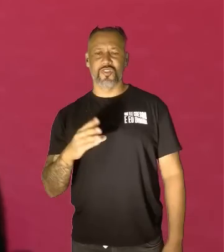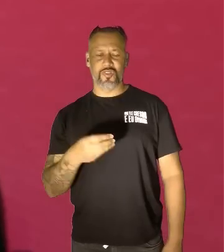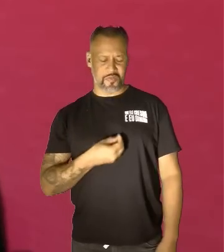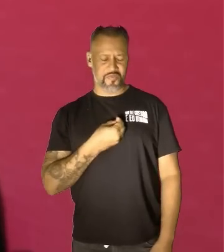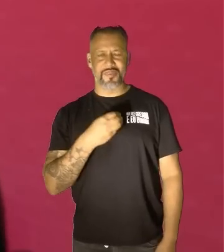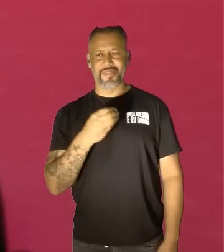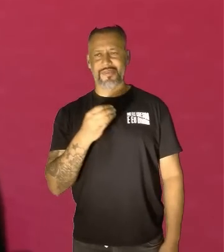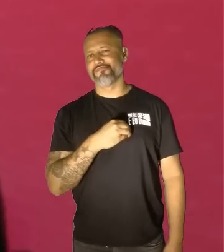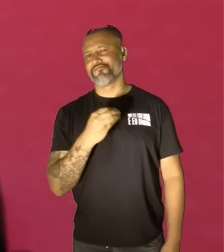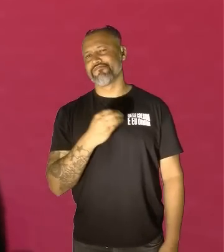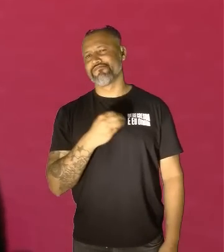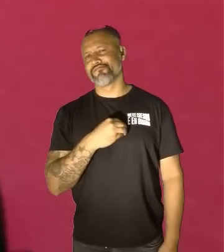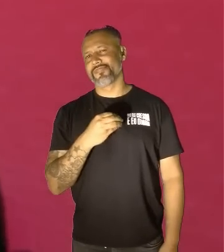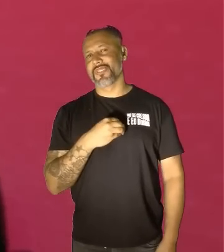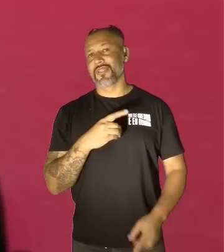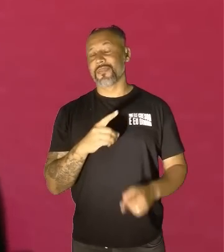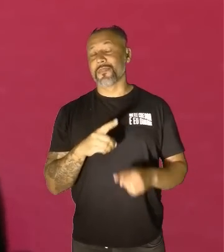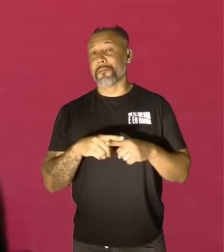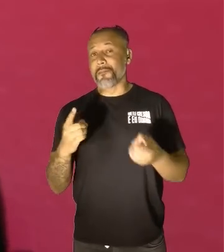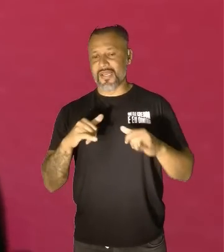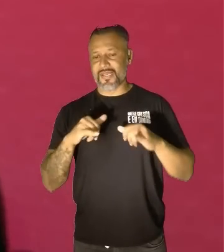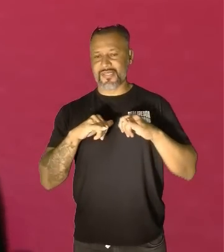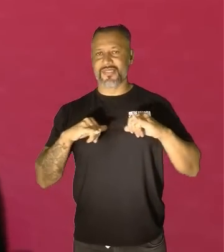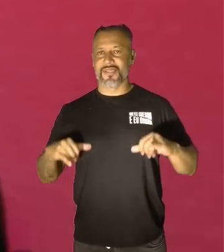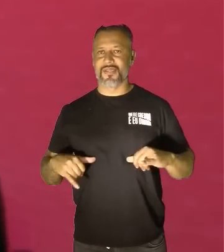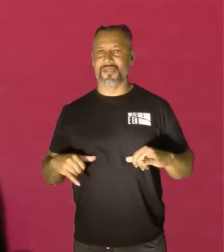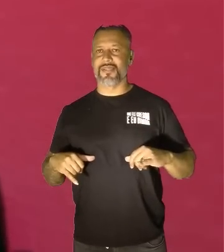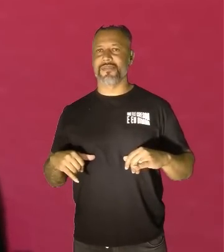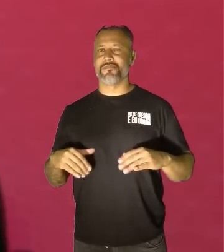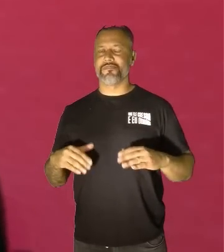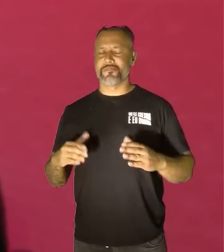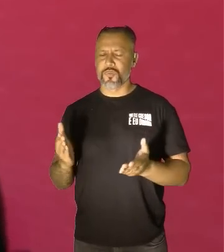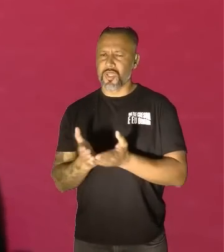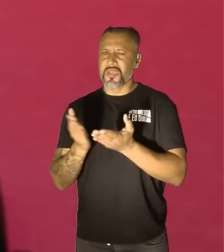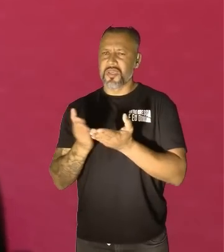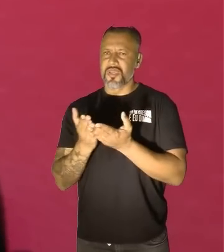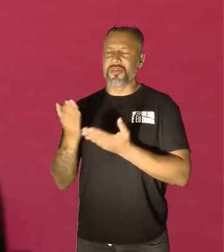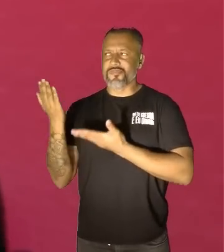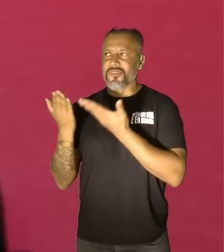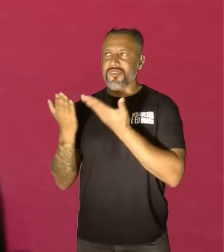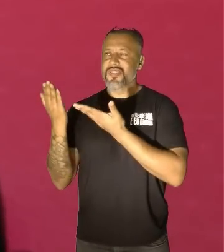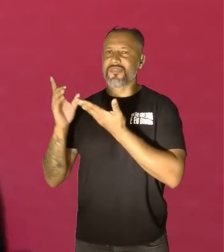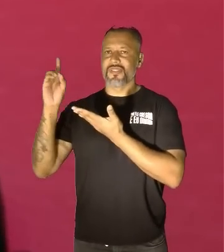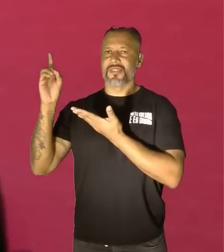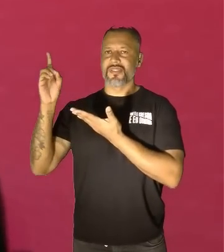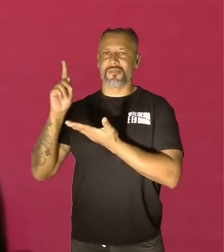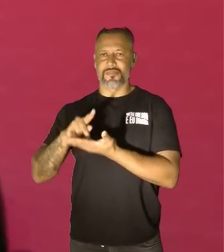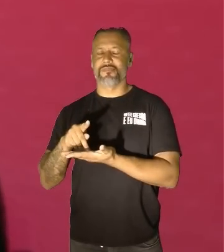templo, mas ele não. Ele era um crente. Meio torto, mas era um crente.